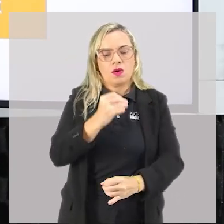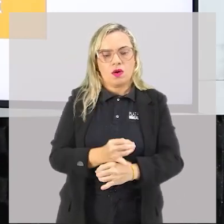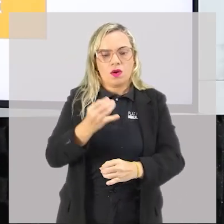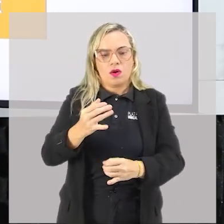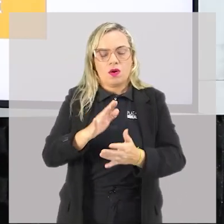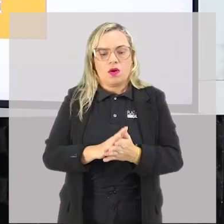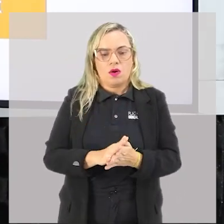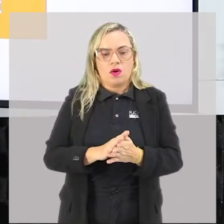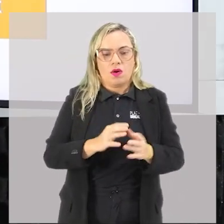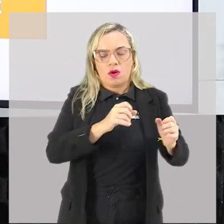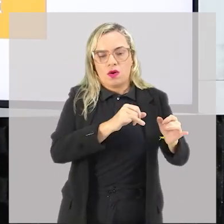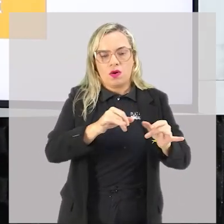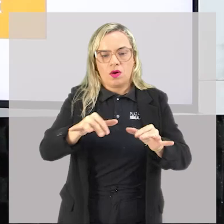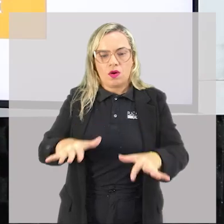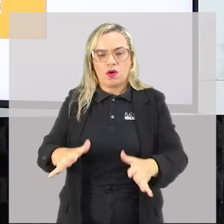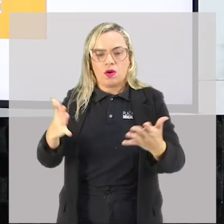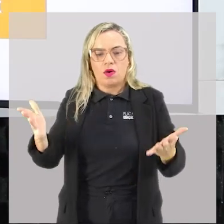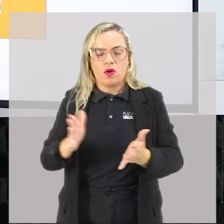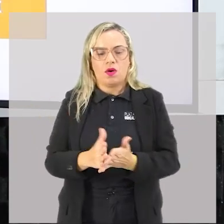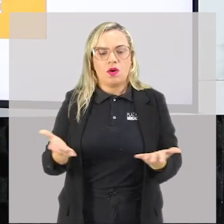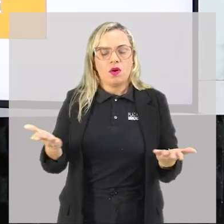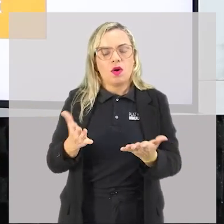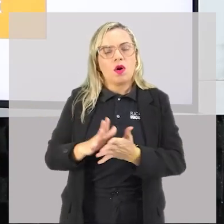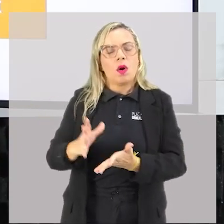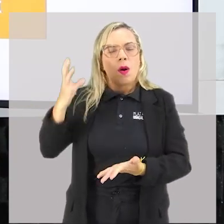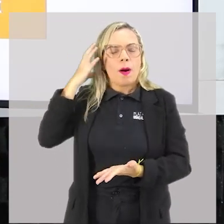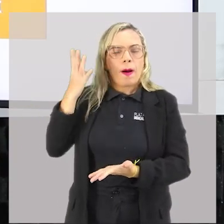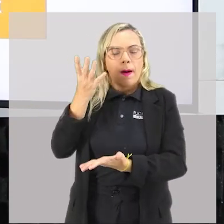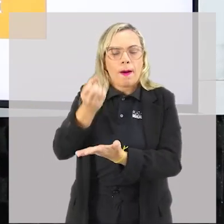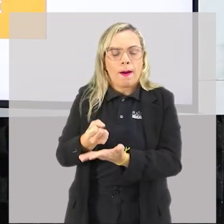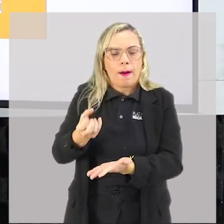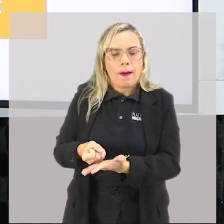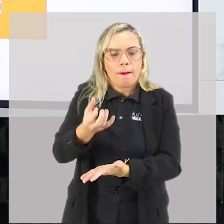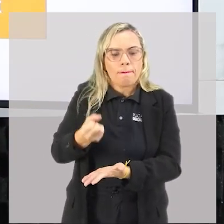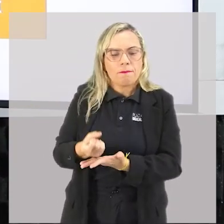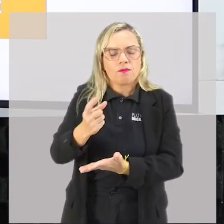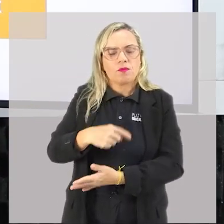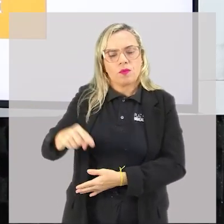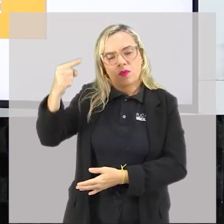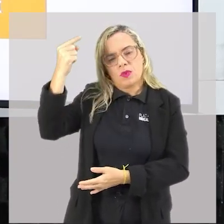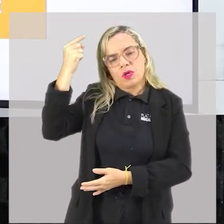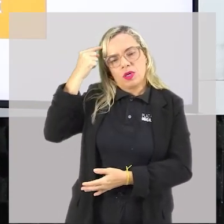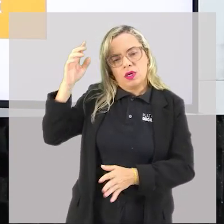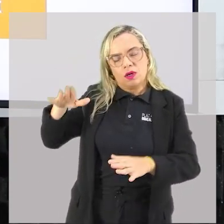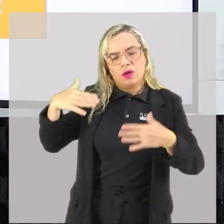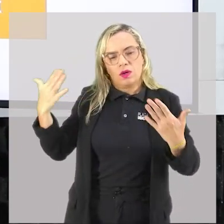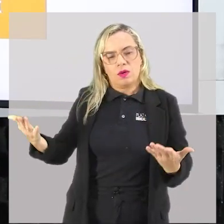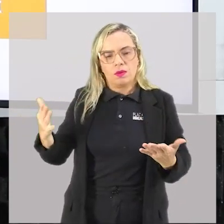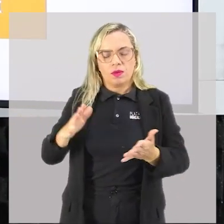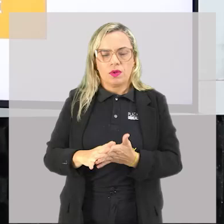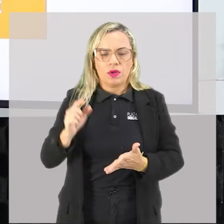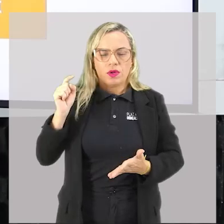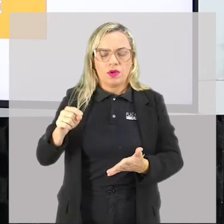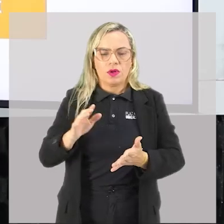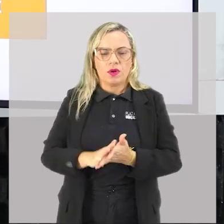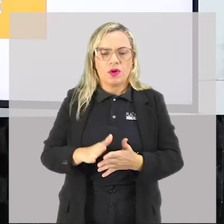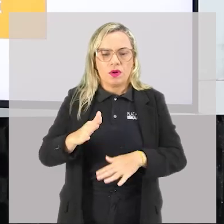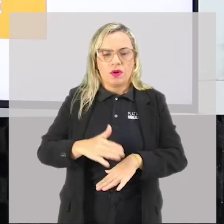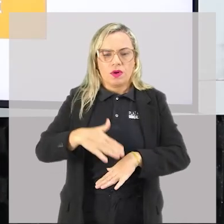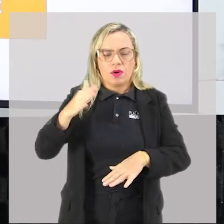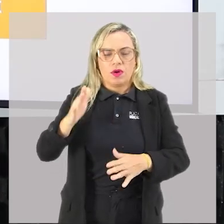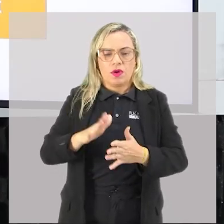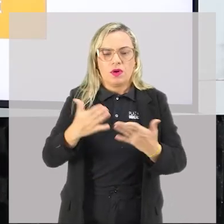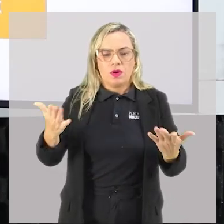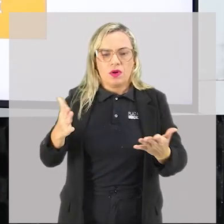a gente pensa, por exemplo, algo mais recente, os podcasts, o podcast era algo muito mais